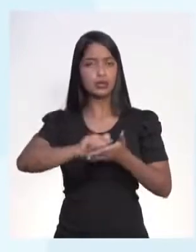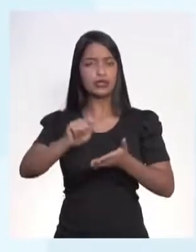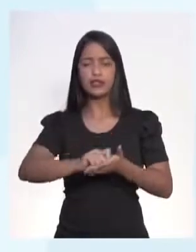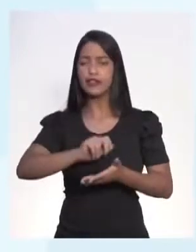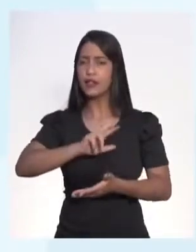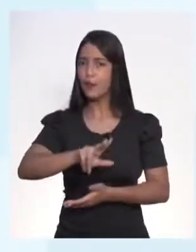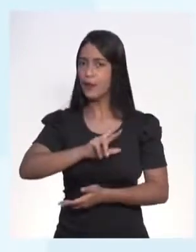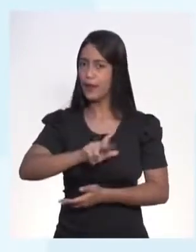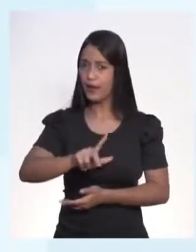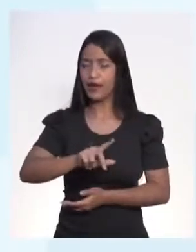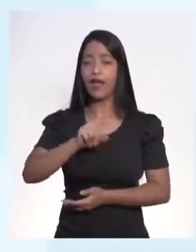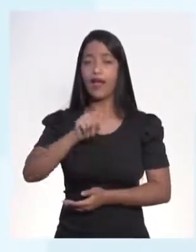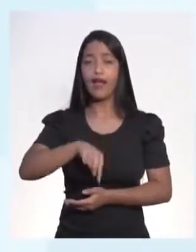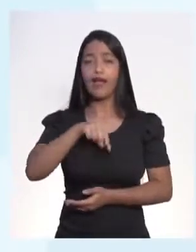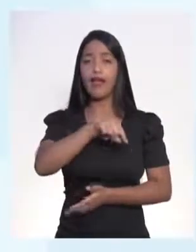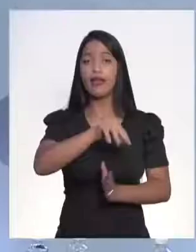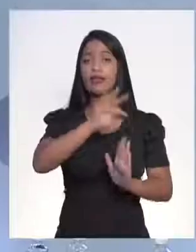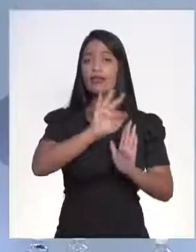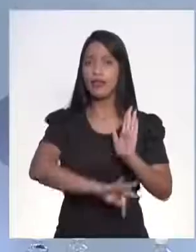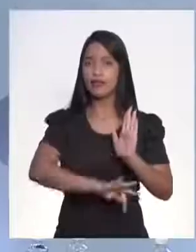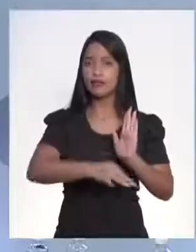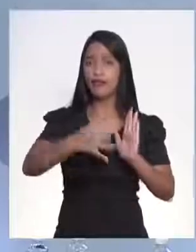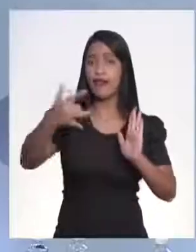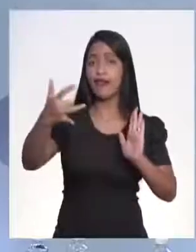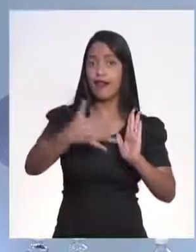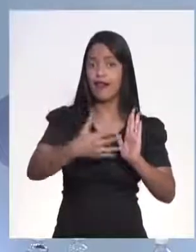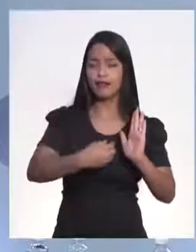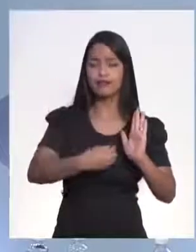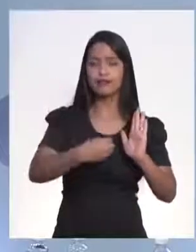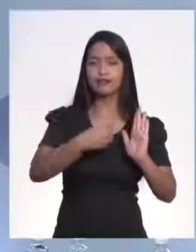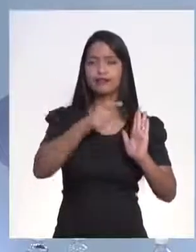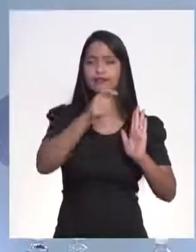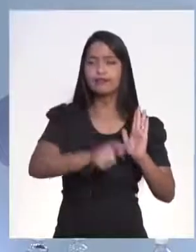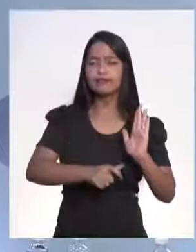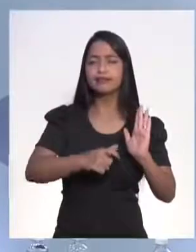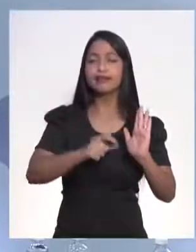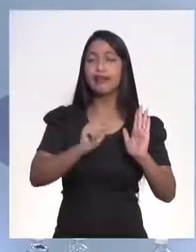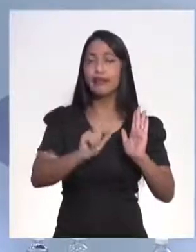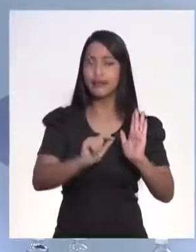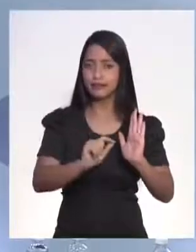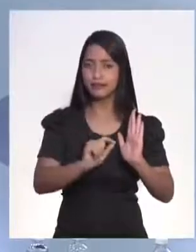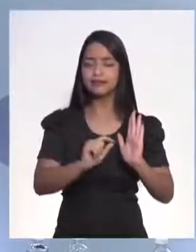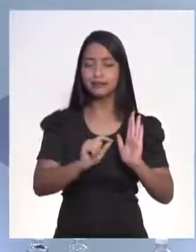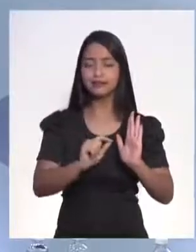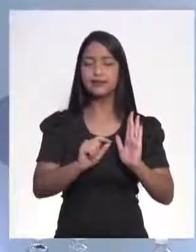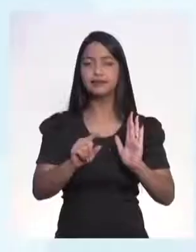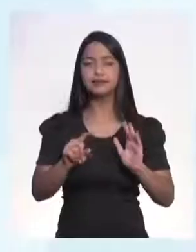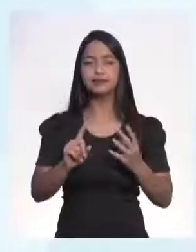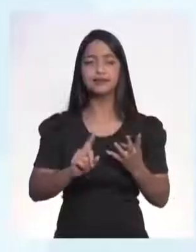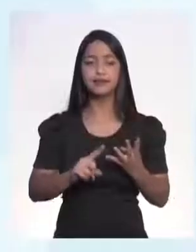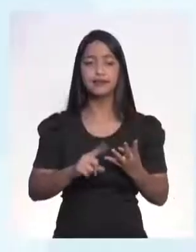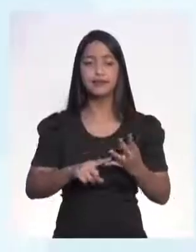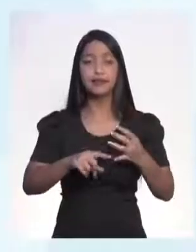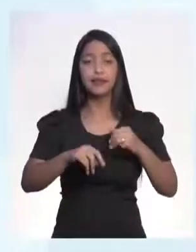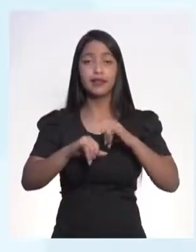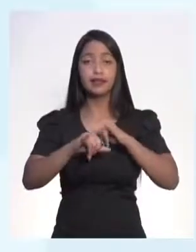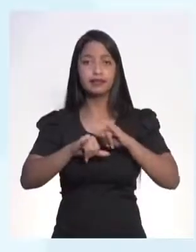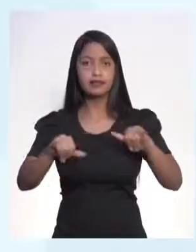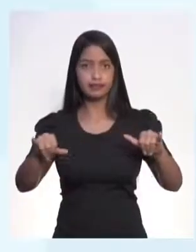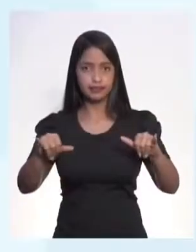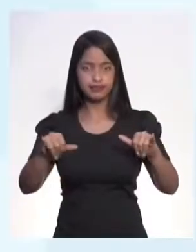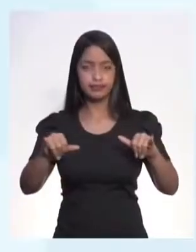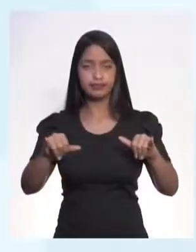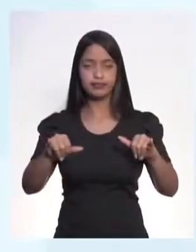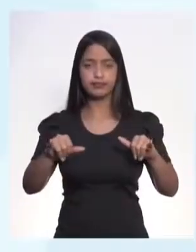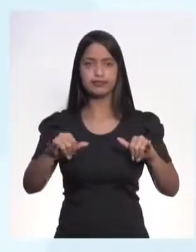ao poeta mais ao ser que habita ali dentro daquele poema a mensagem que a gente entende por trás